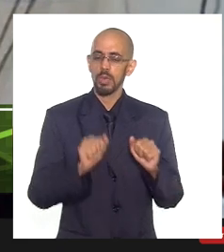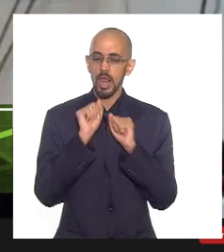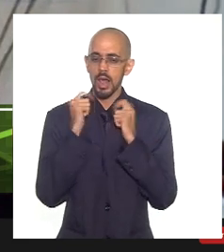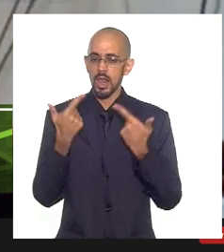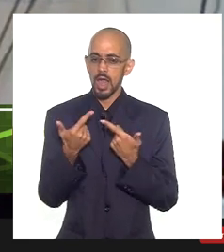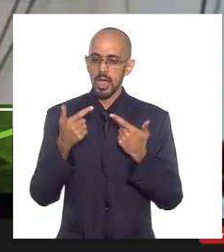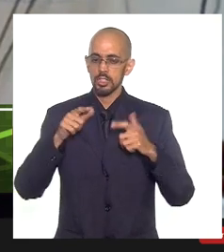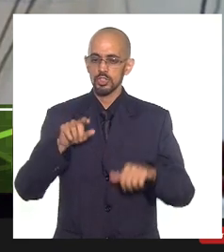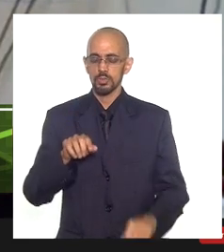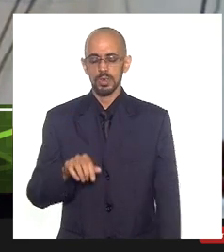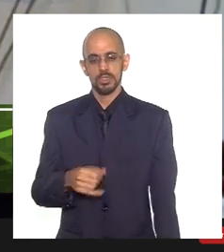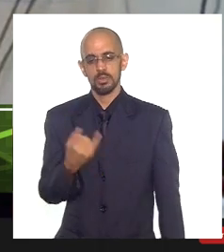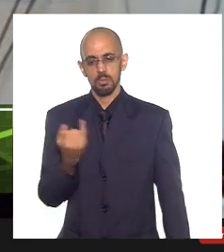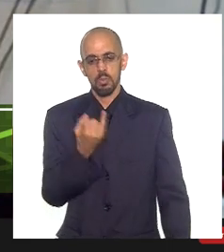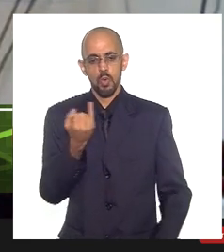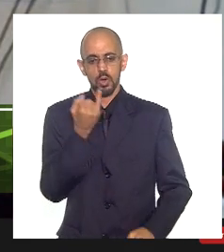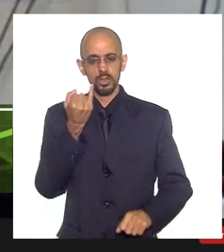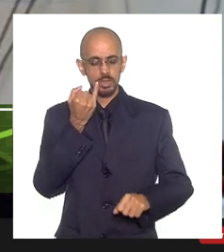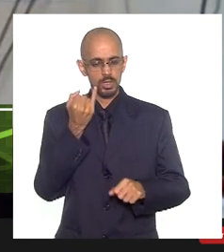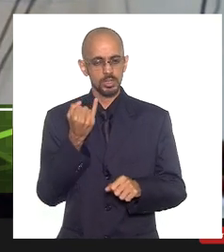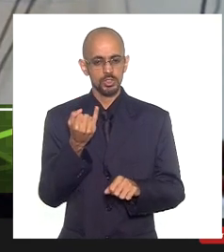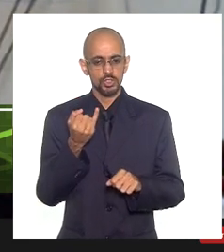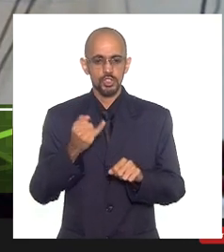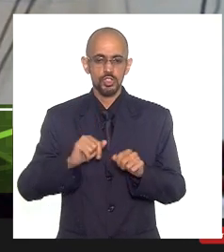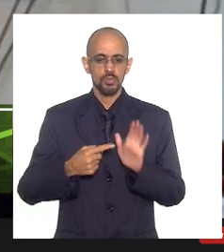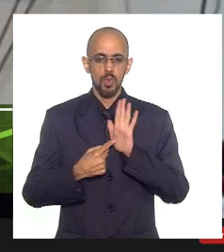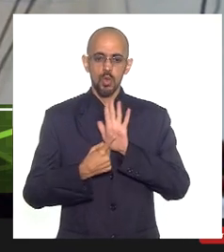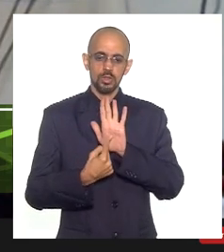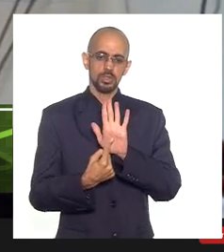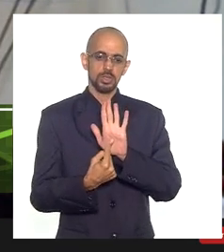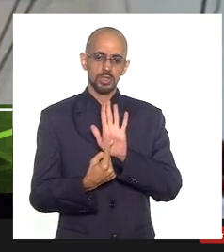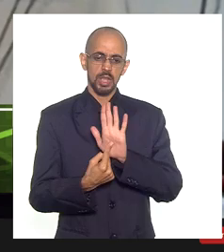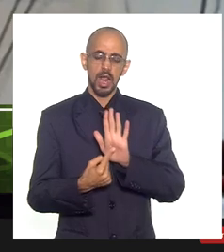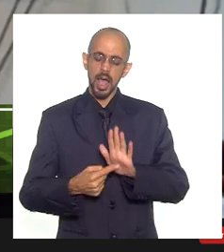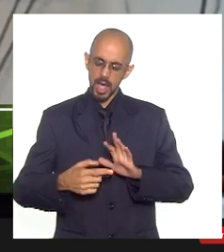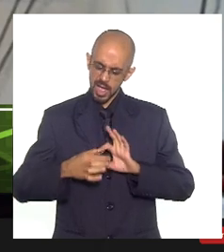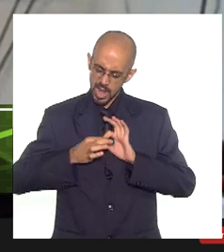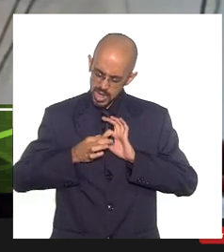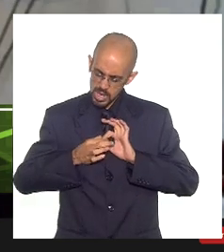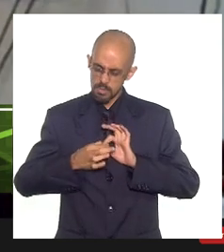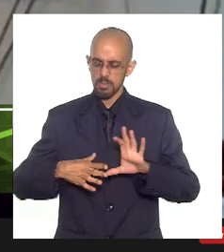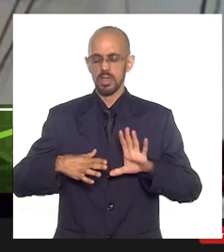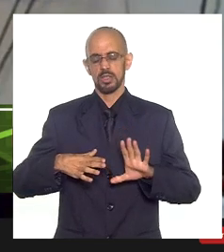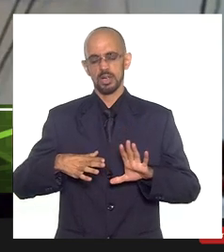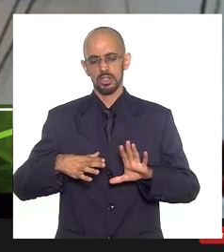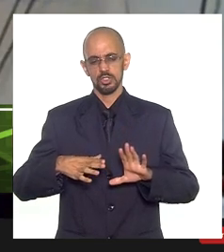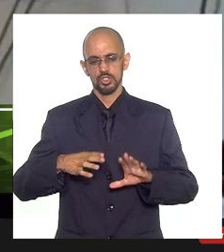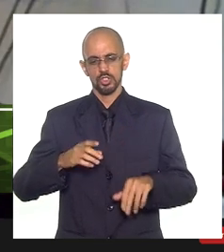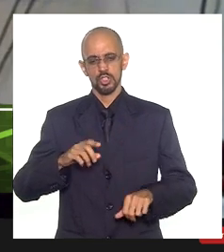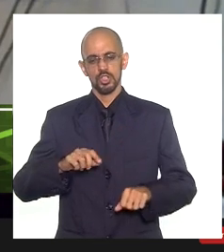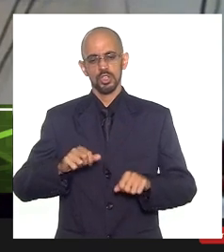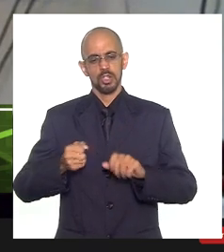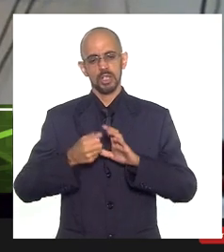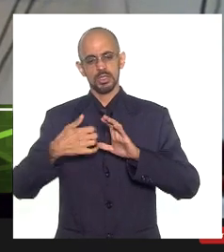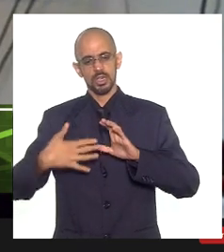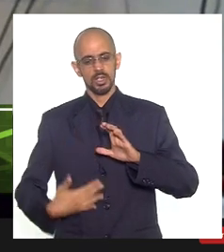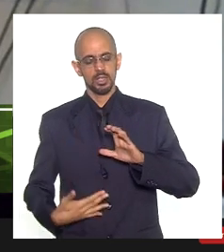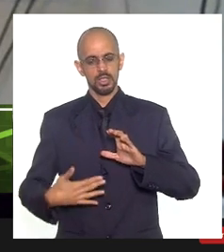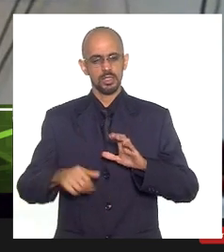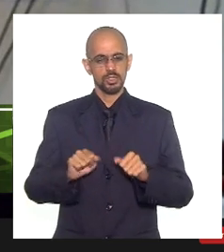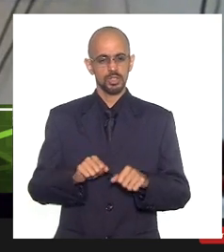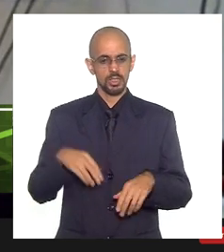contundente de reforçar inclusive a democracia não só no aspecto